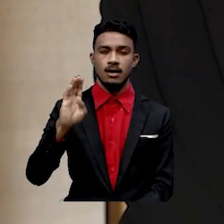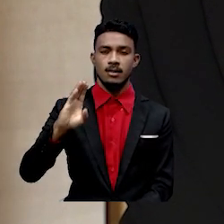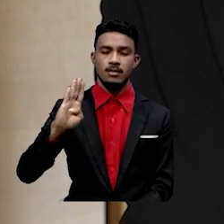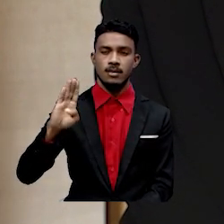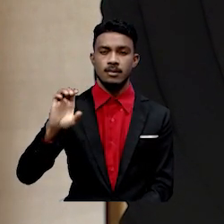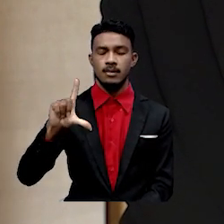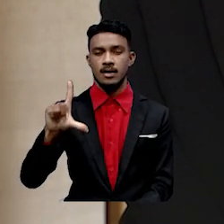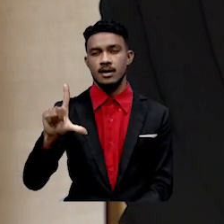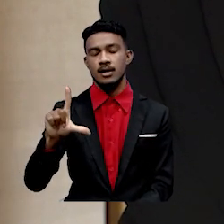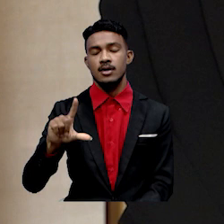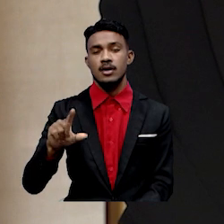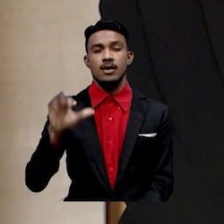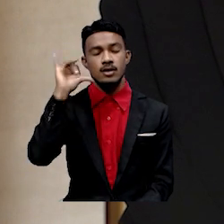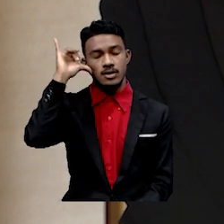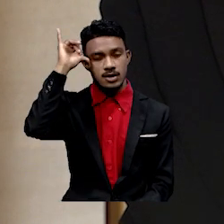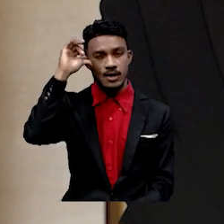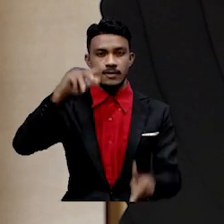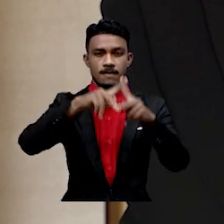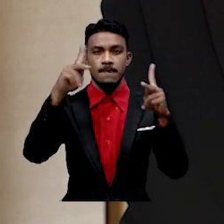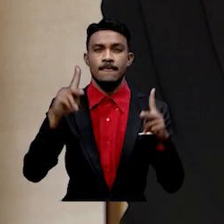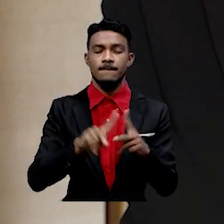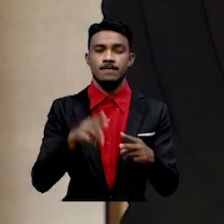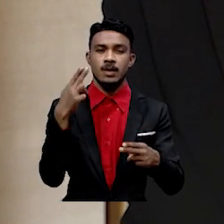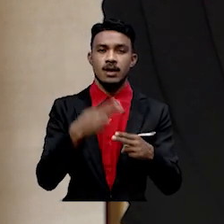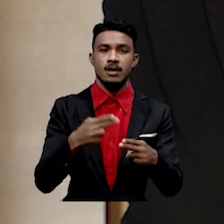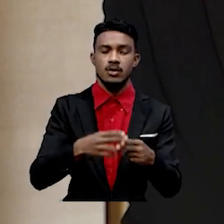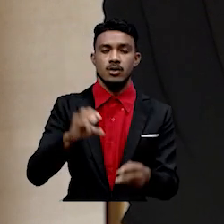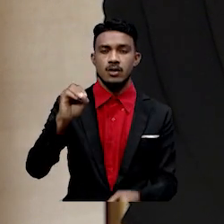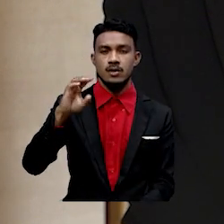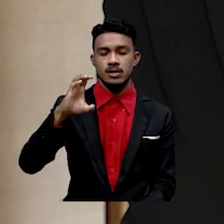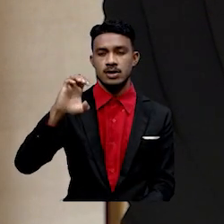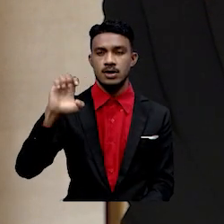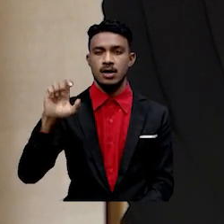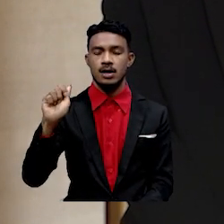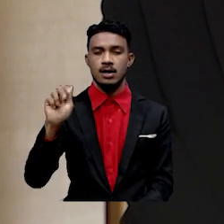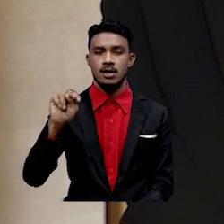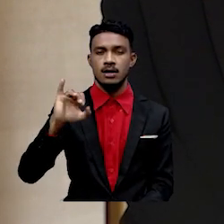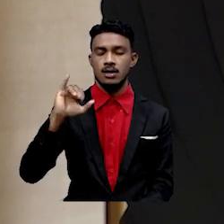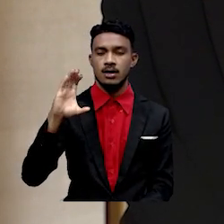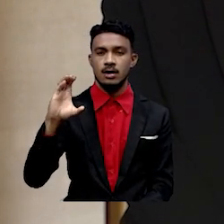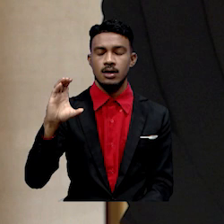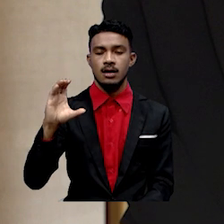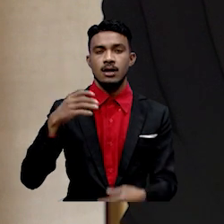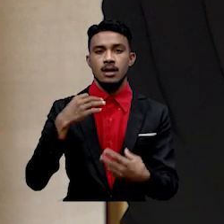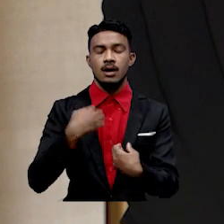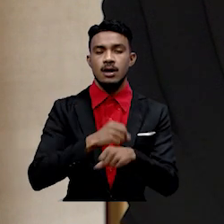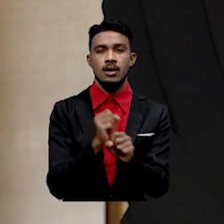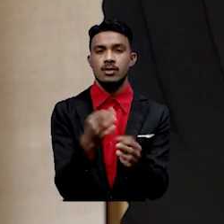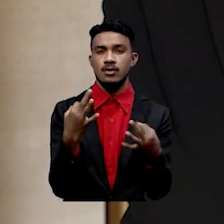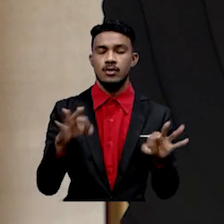se companhia na Oceanic IQ Toy, né? Bahalona Research, de